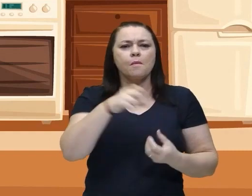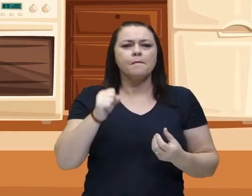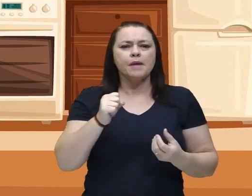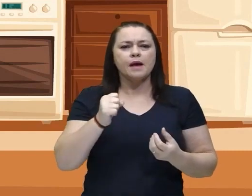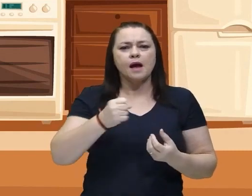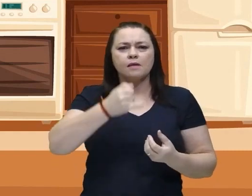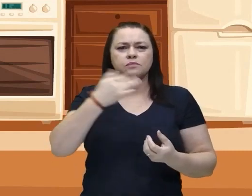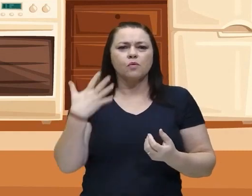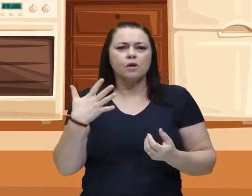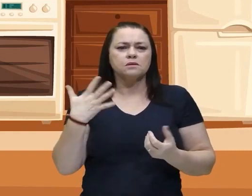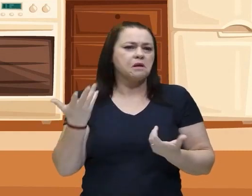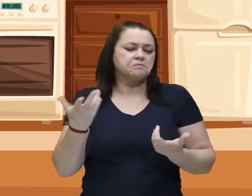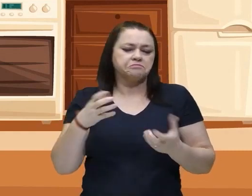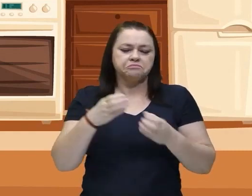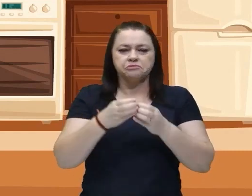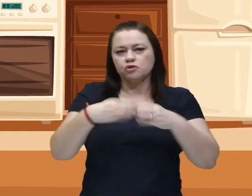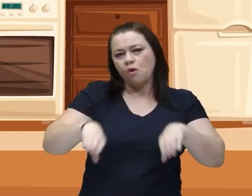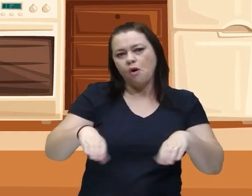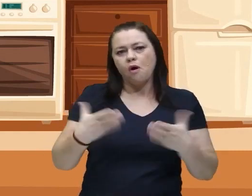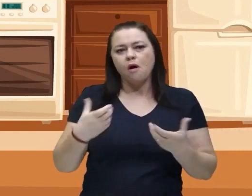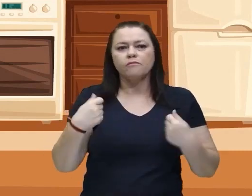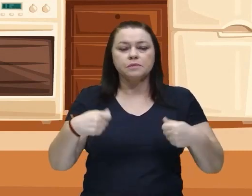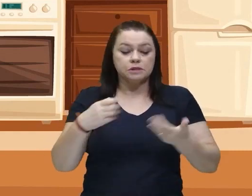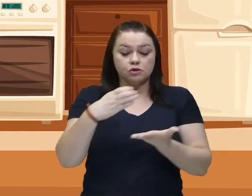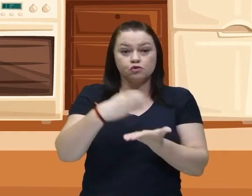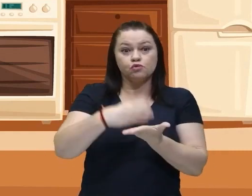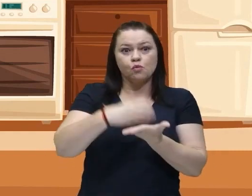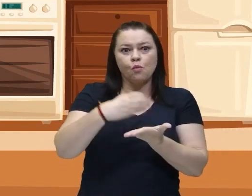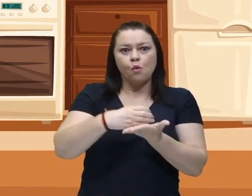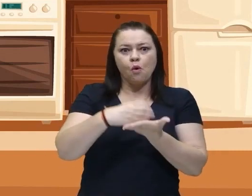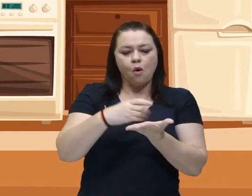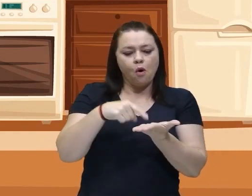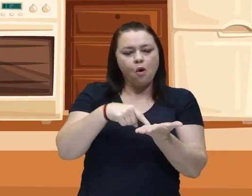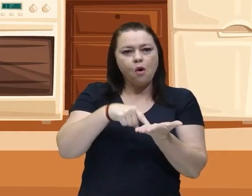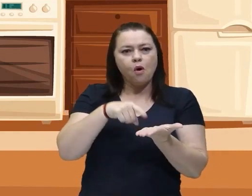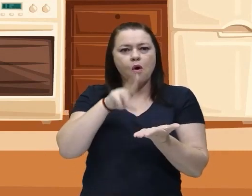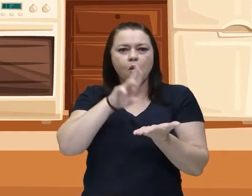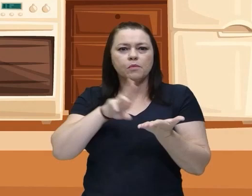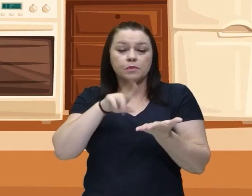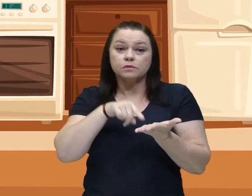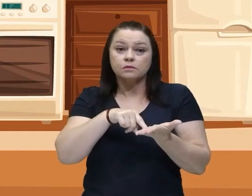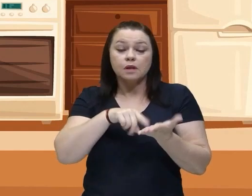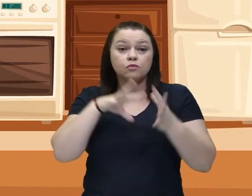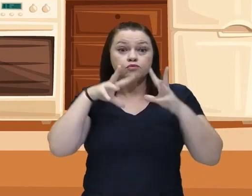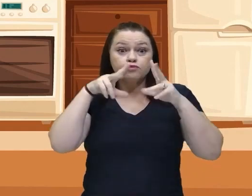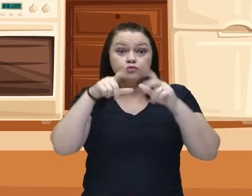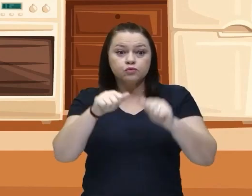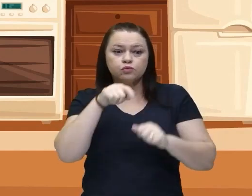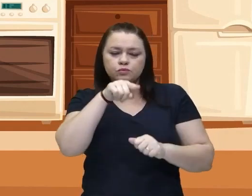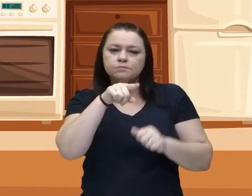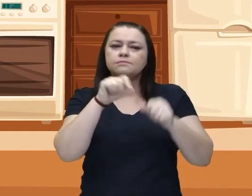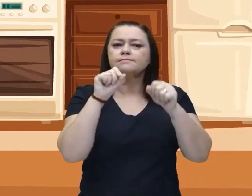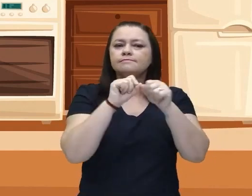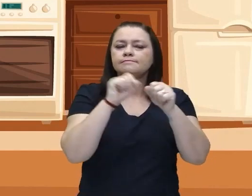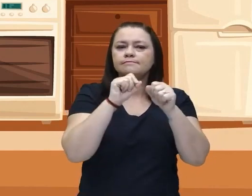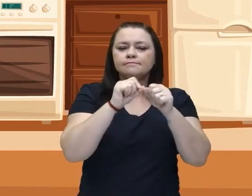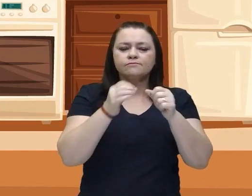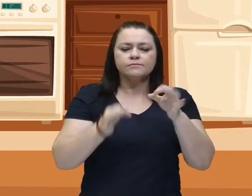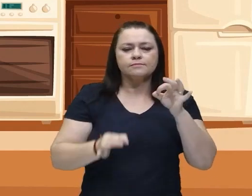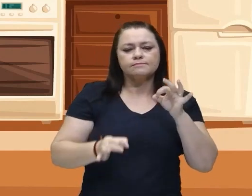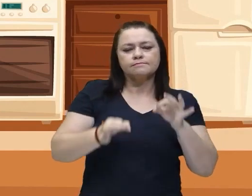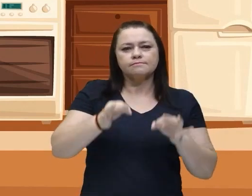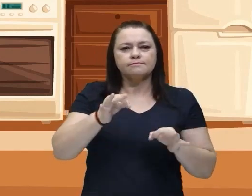de ovos, vou precisar do copo de medidas. Então, quando você faz essas conversões mentalmente, você está trabalhando